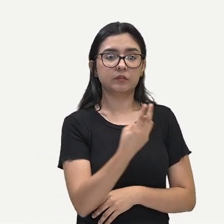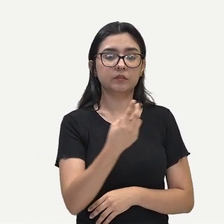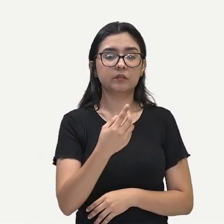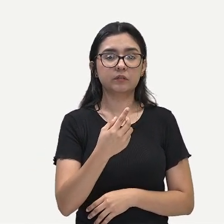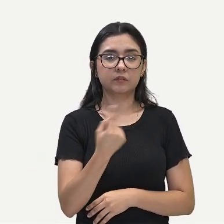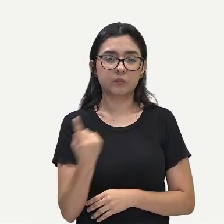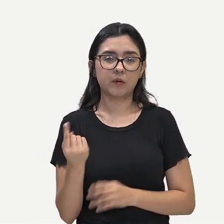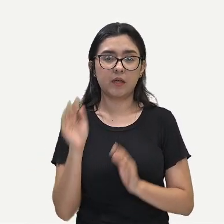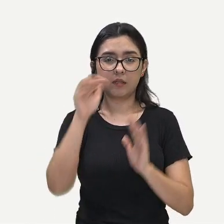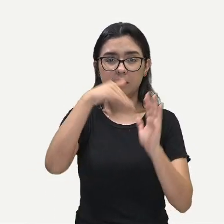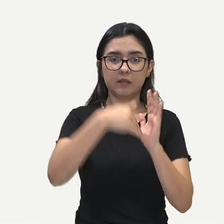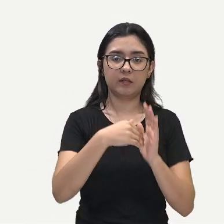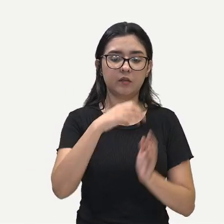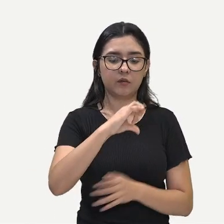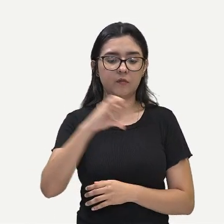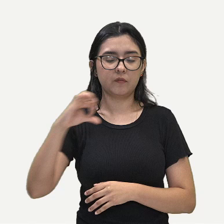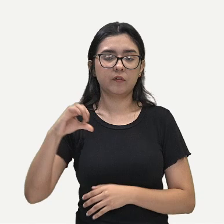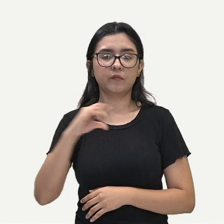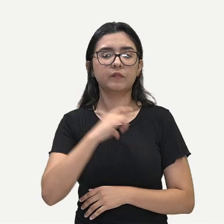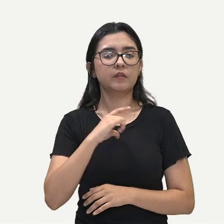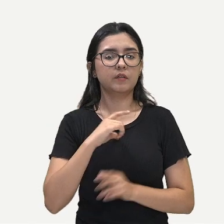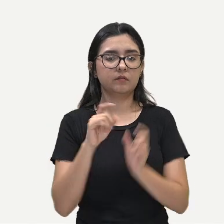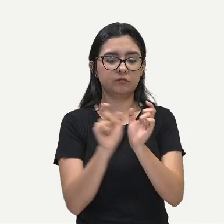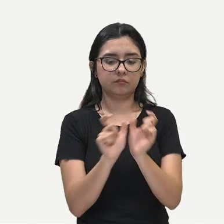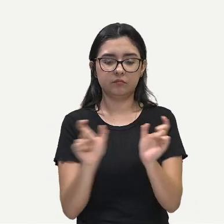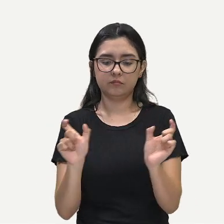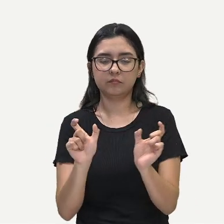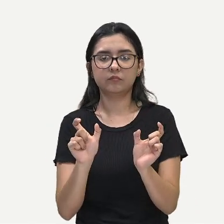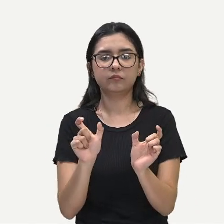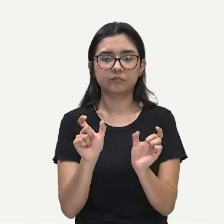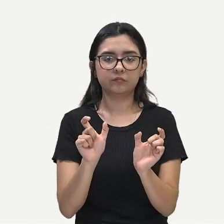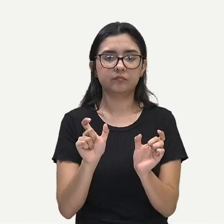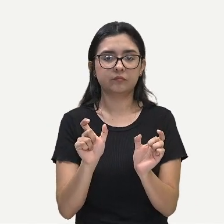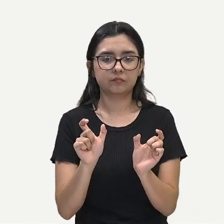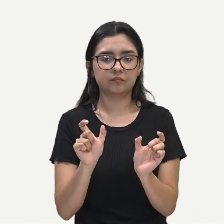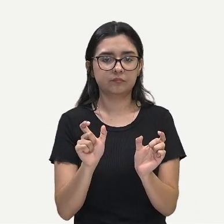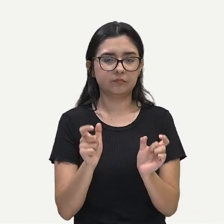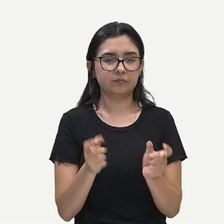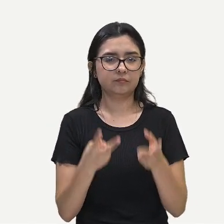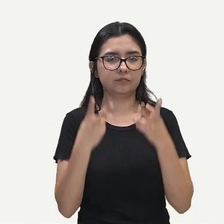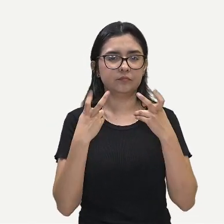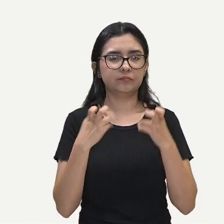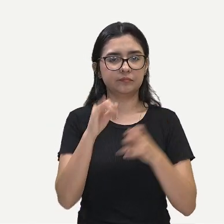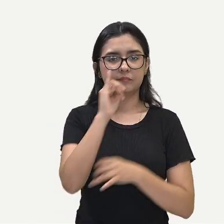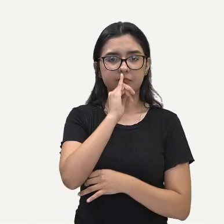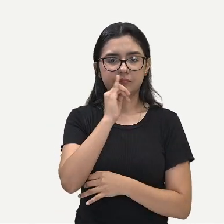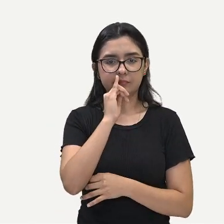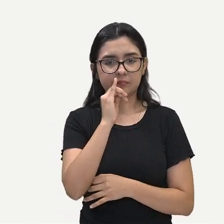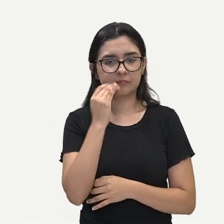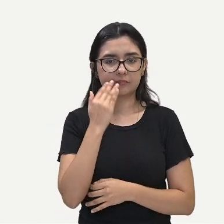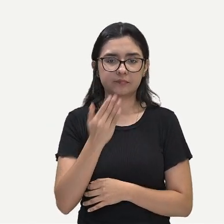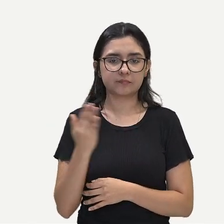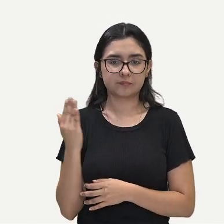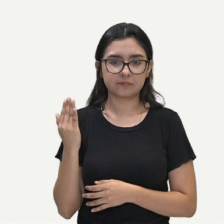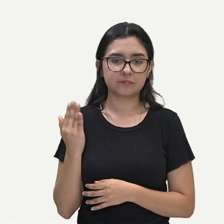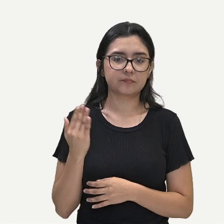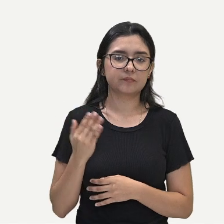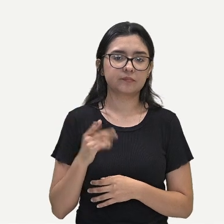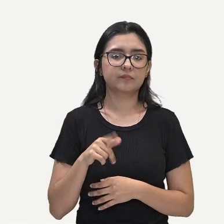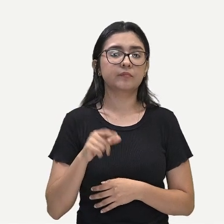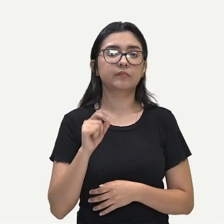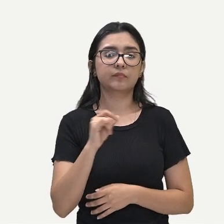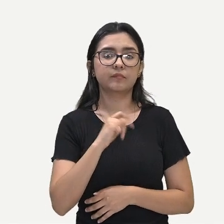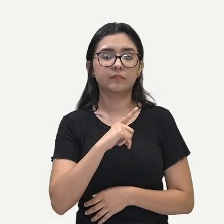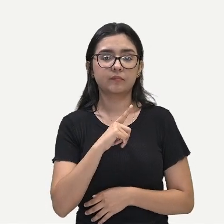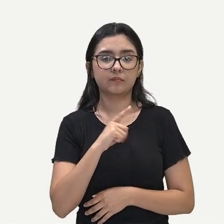o 99, nós vamos ter essa divisão em duas, né, palavras com a presença do